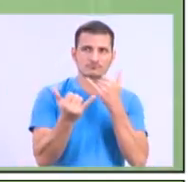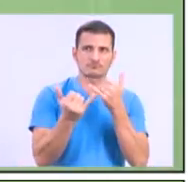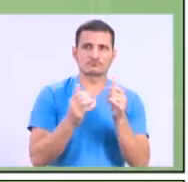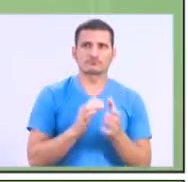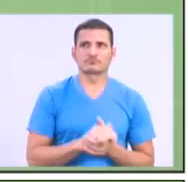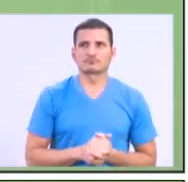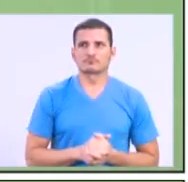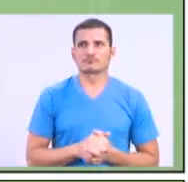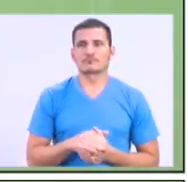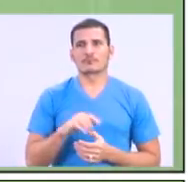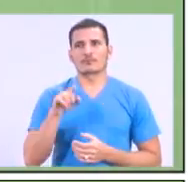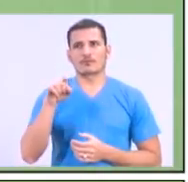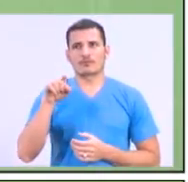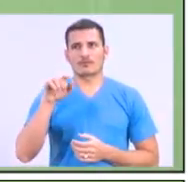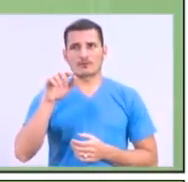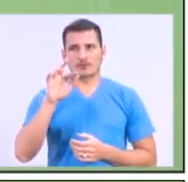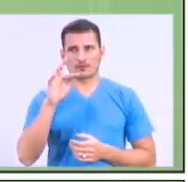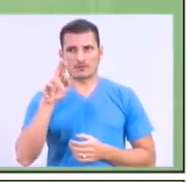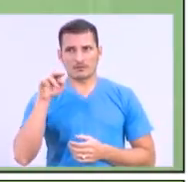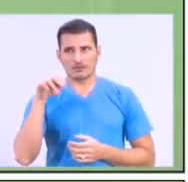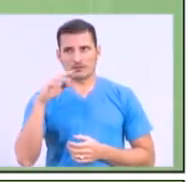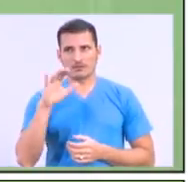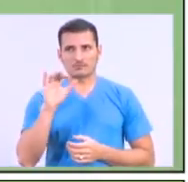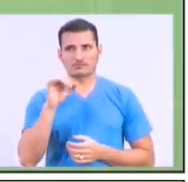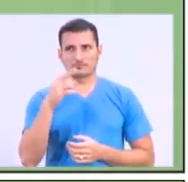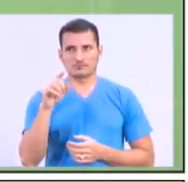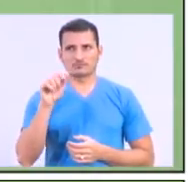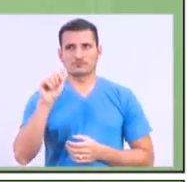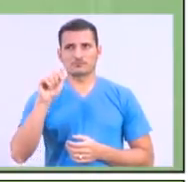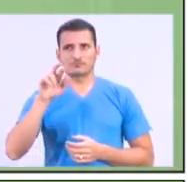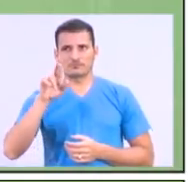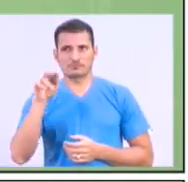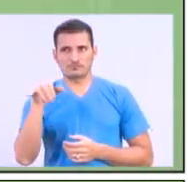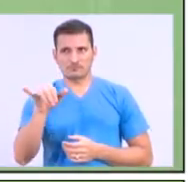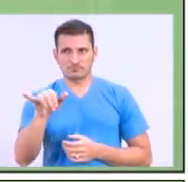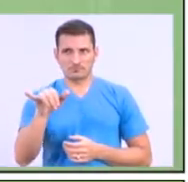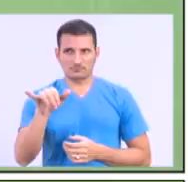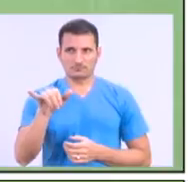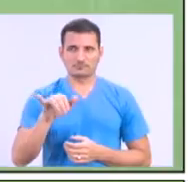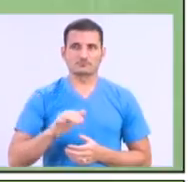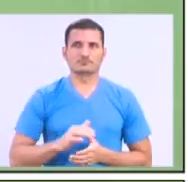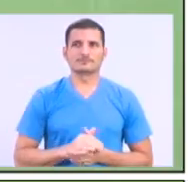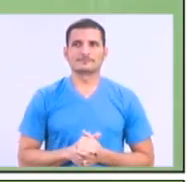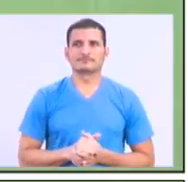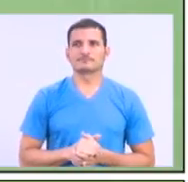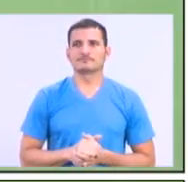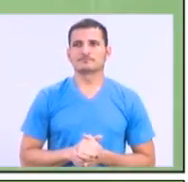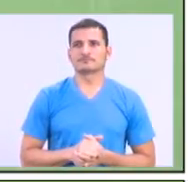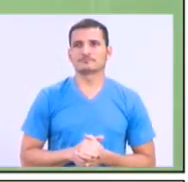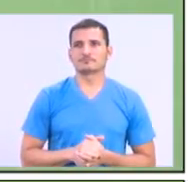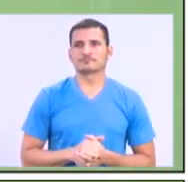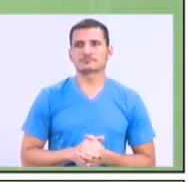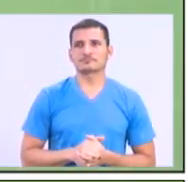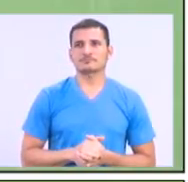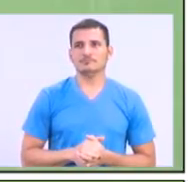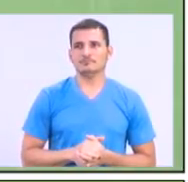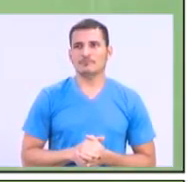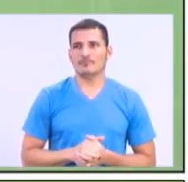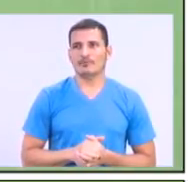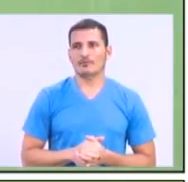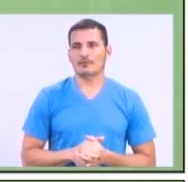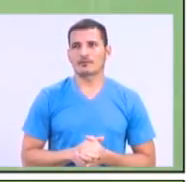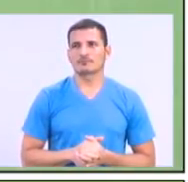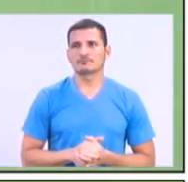nós utilizamos uma função chamada array, né? E essa função chama, através de valores, né, determinados valores que